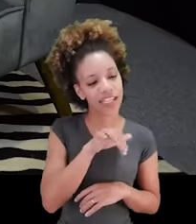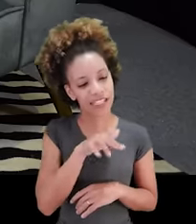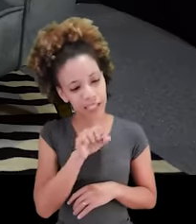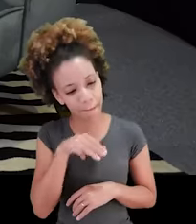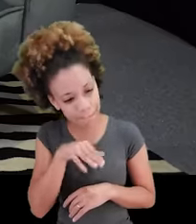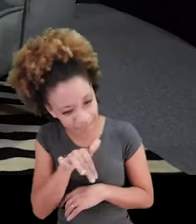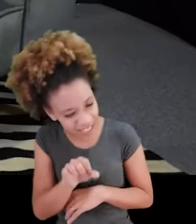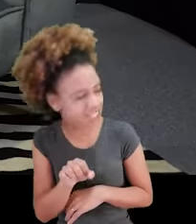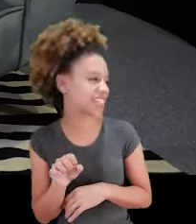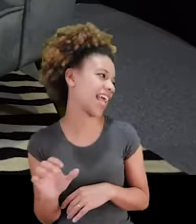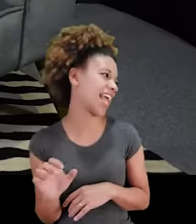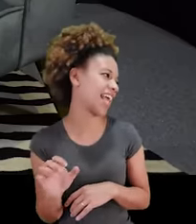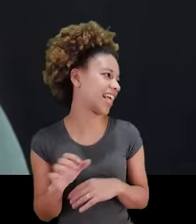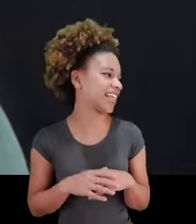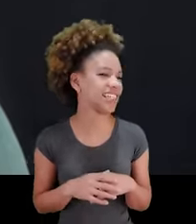Né?